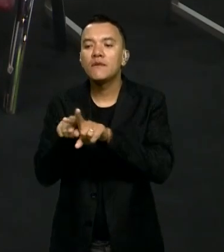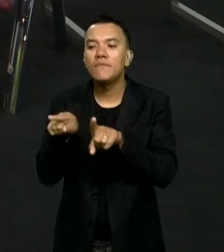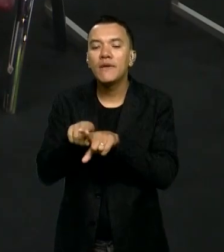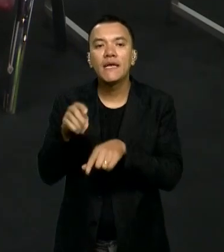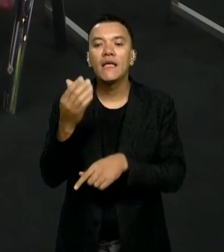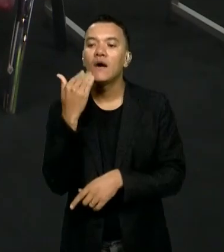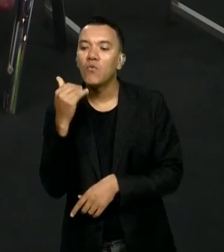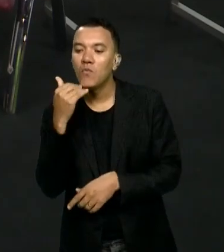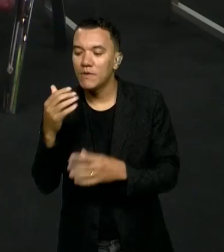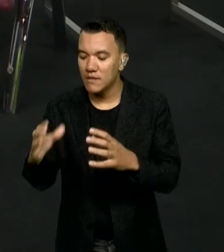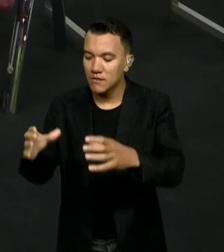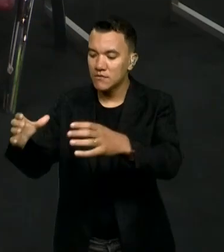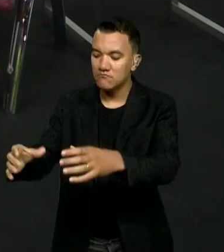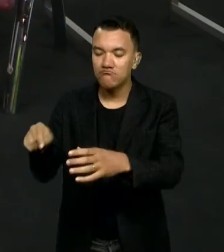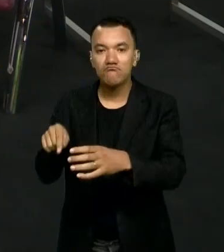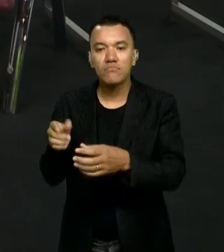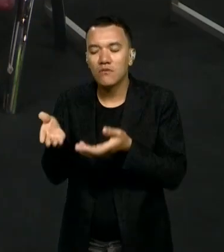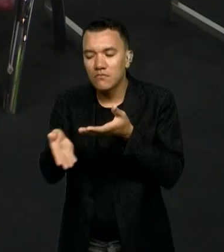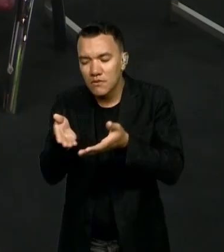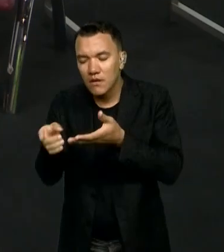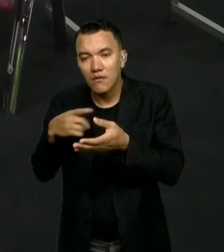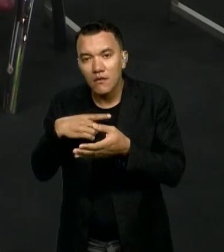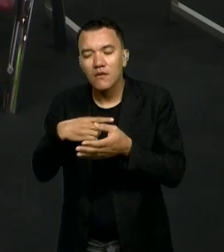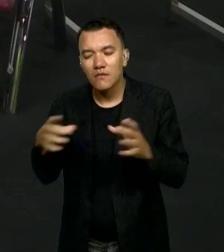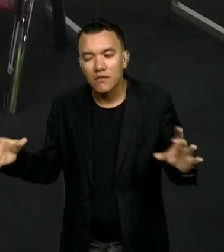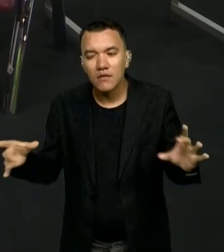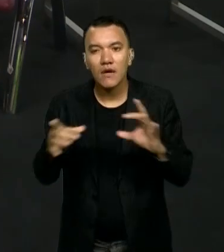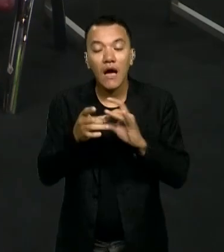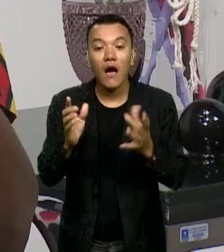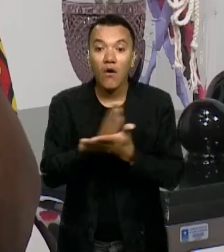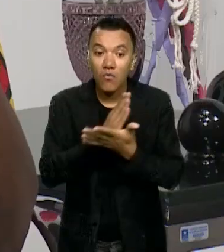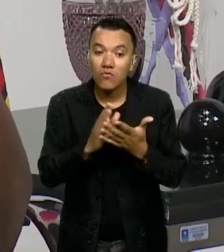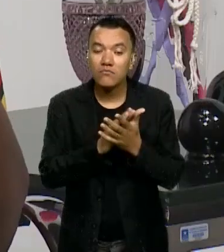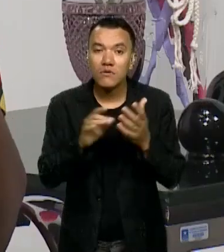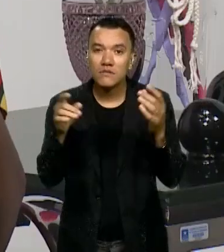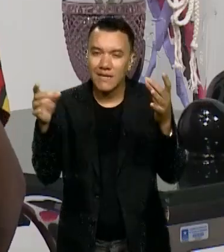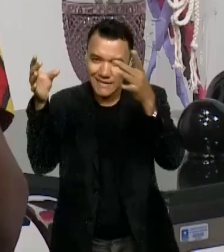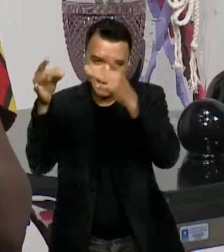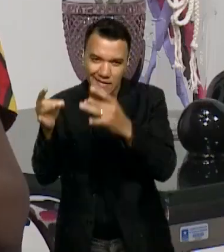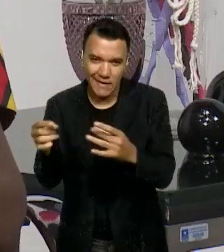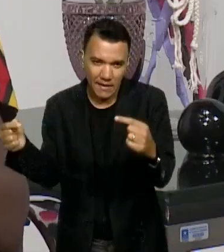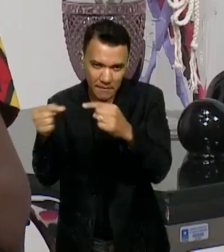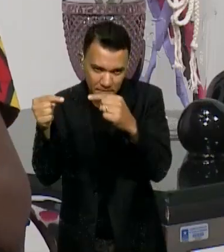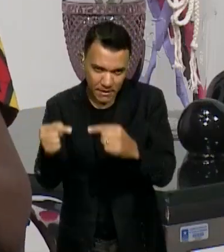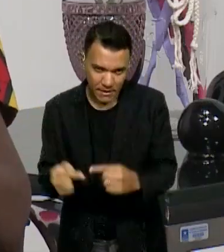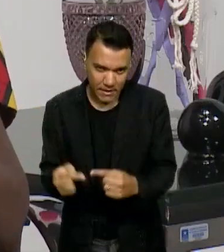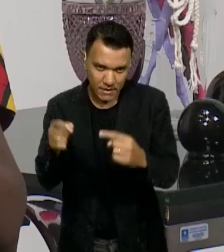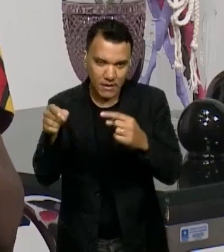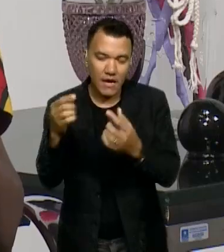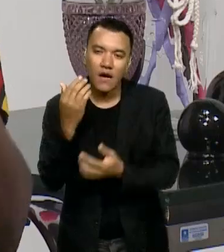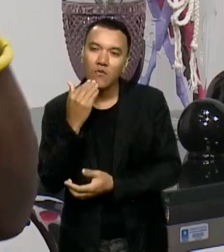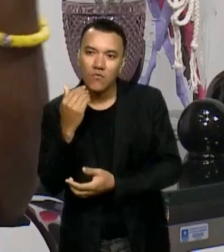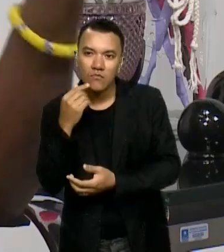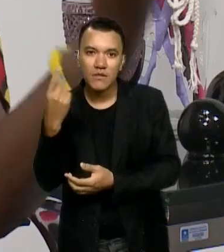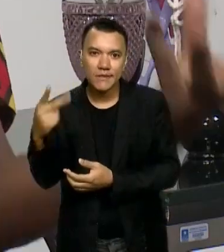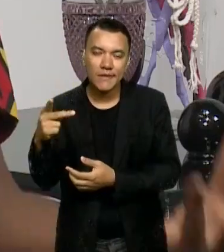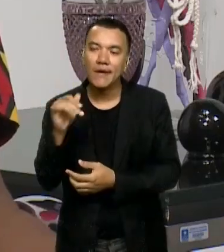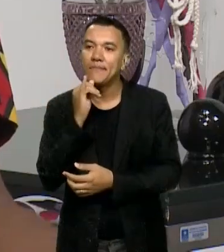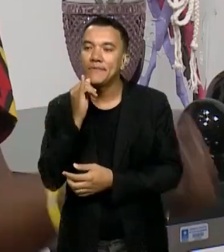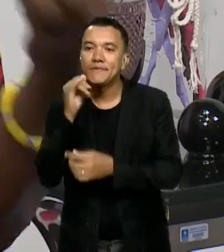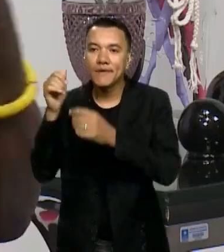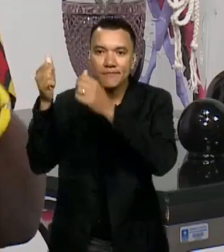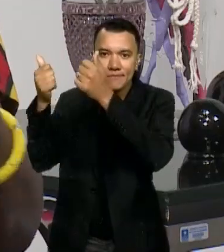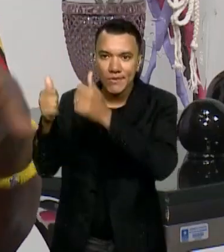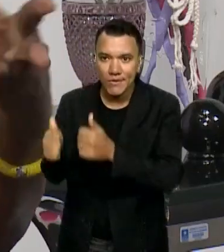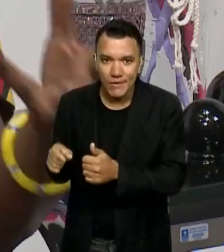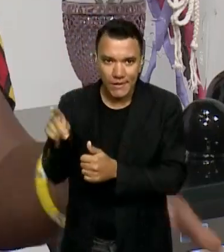Então, assim, está interligado. Está interligado. Tem algumas coisas que é específica de determinada comida, que é de determinado orixá, de determinado